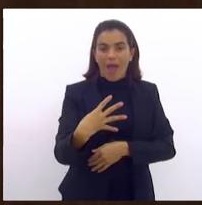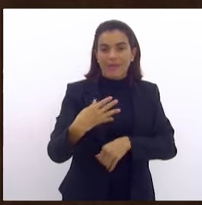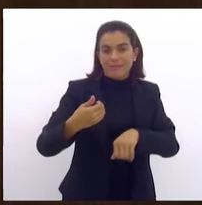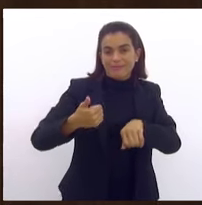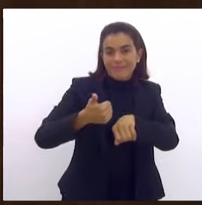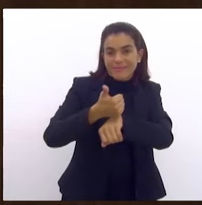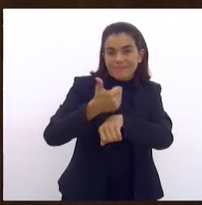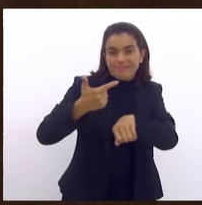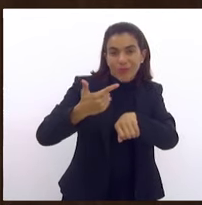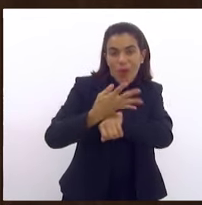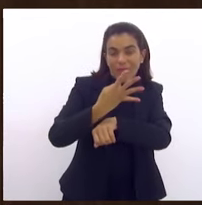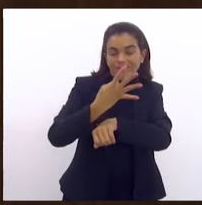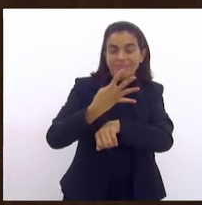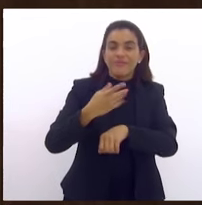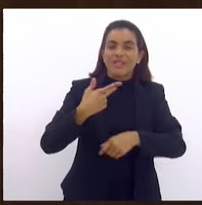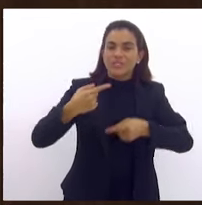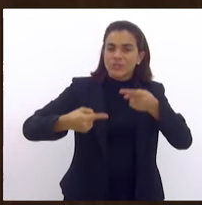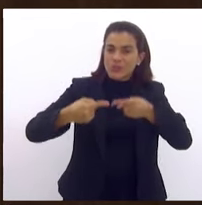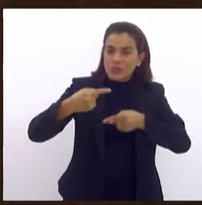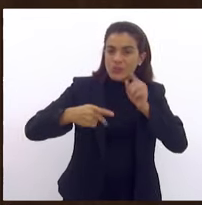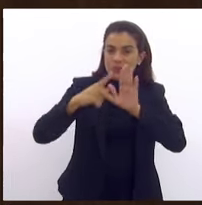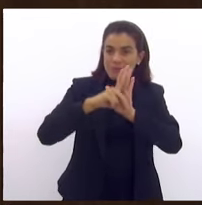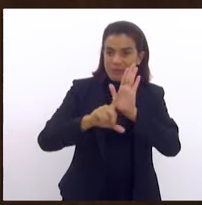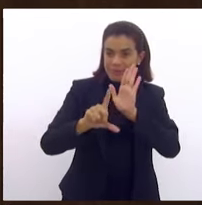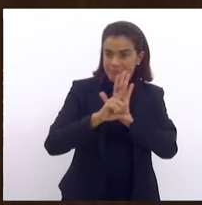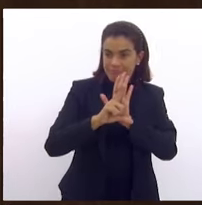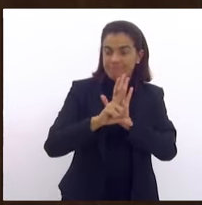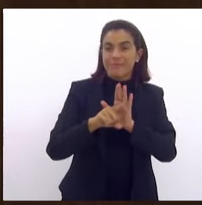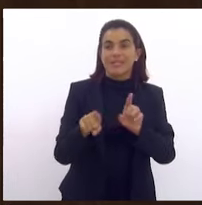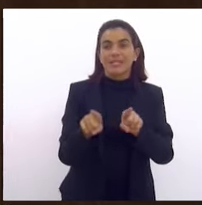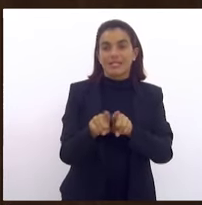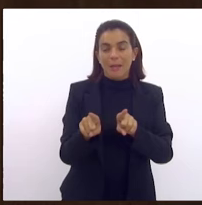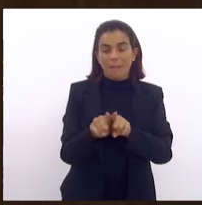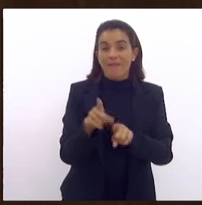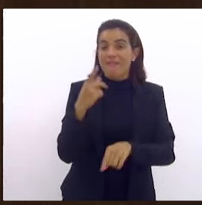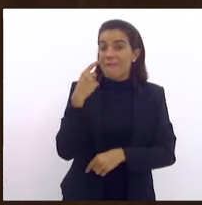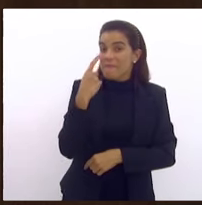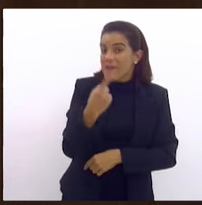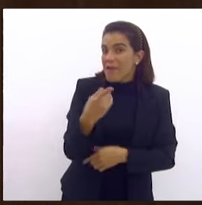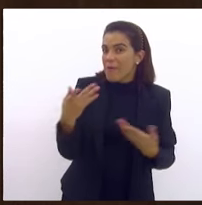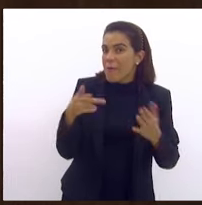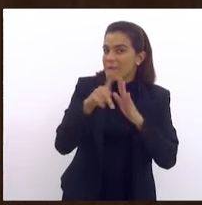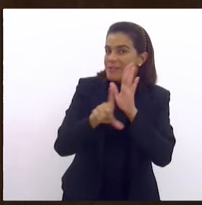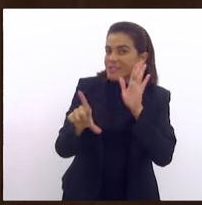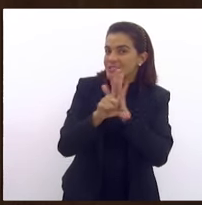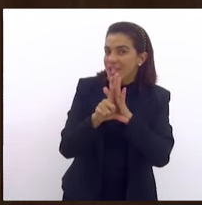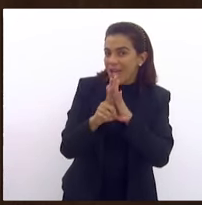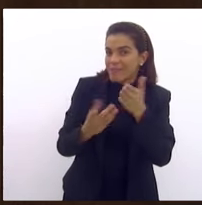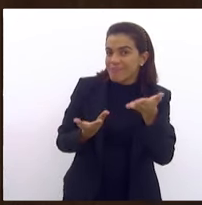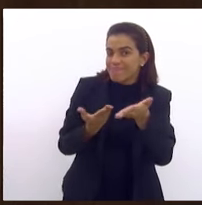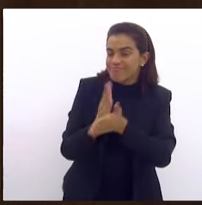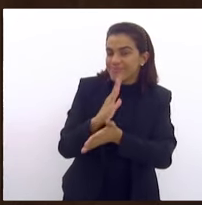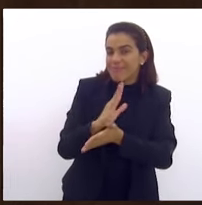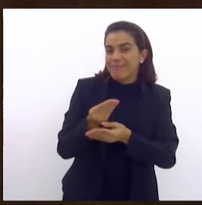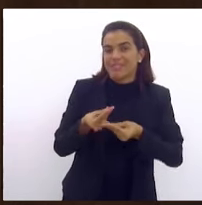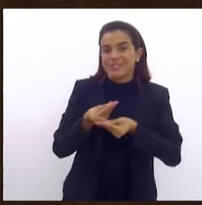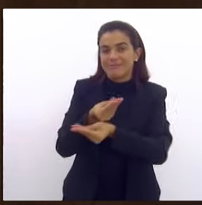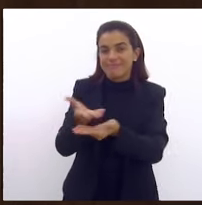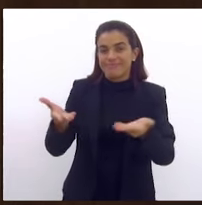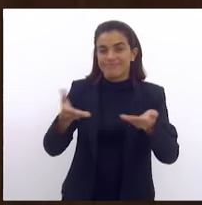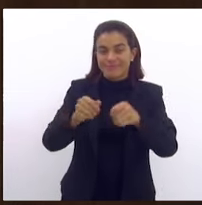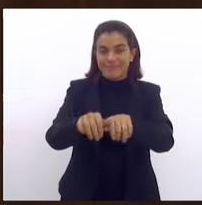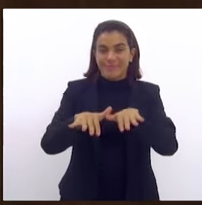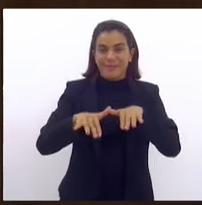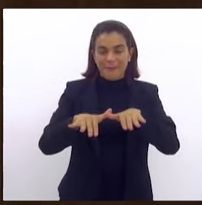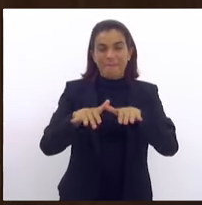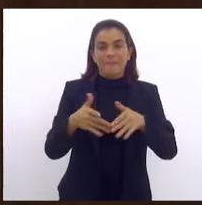que eles estarão discutindo seus projetos de leis e estaremos vendo qual é o projeto ganhador para trazermos para esse plenário. Muito obrigado, senhor presidente, e